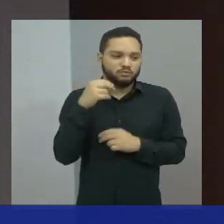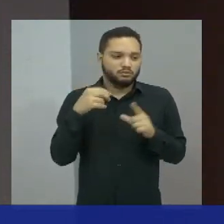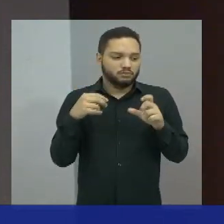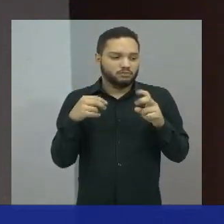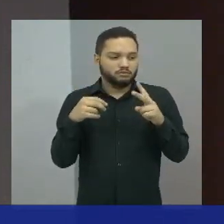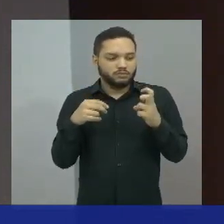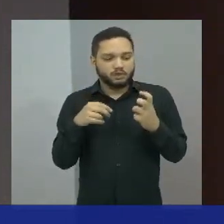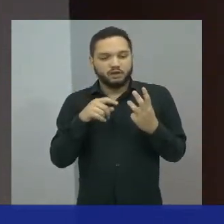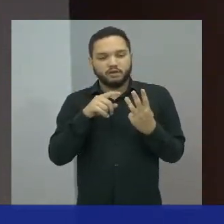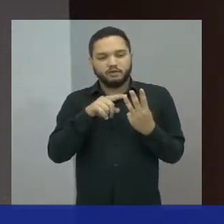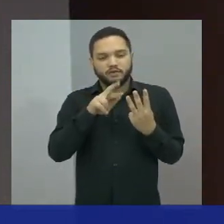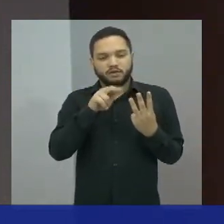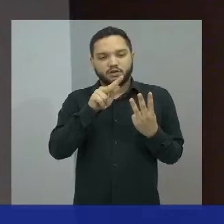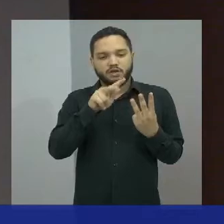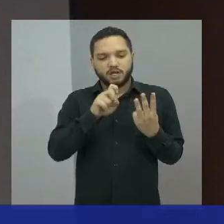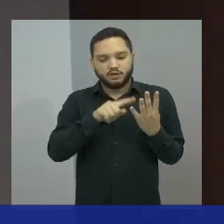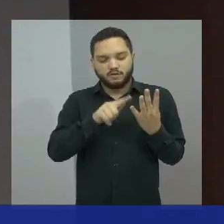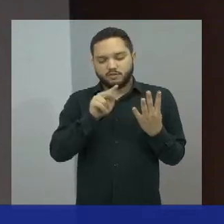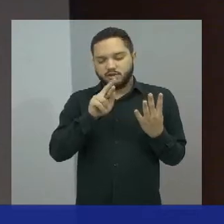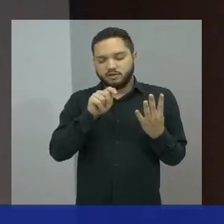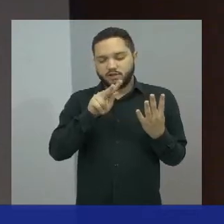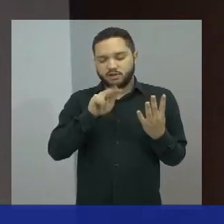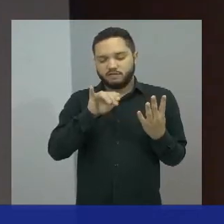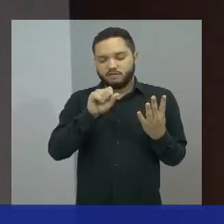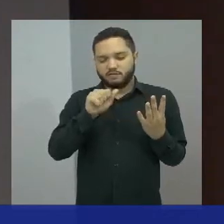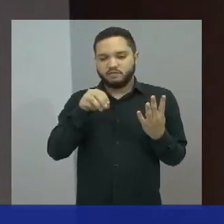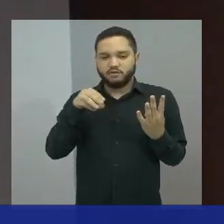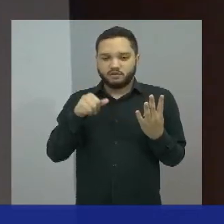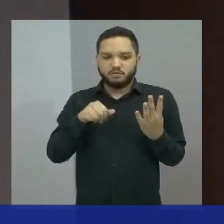grave, gravíssima, vai aumentando o valor da multa.